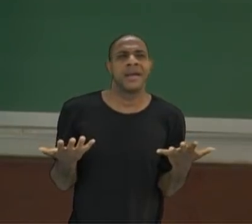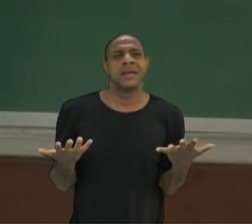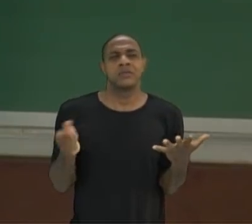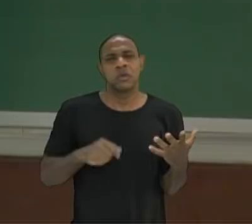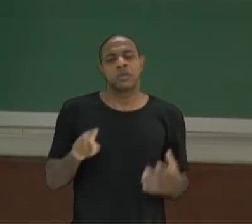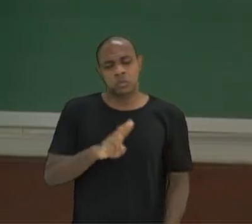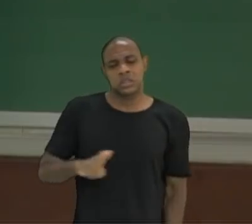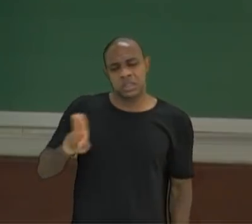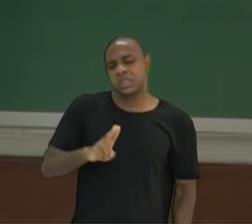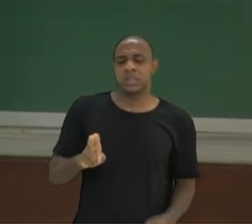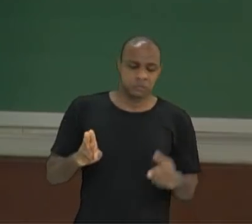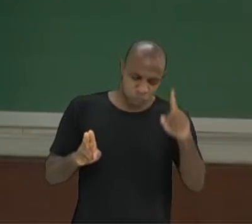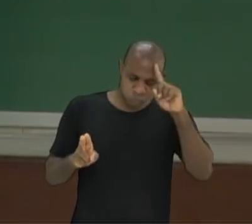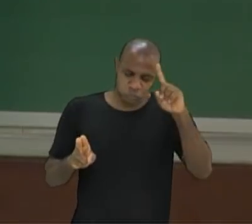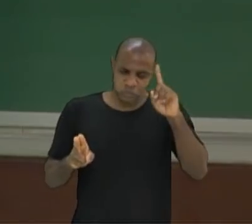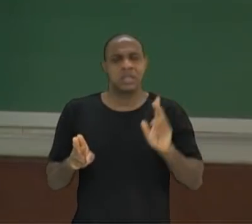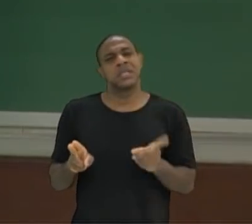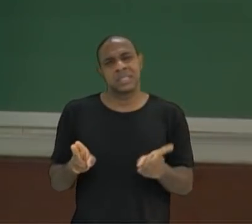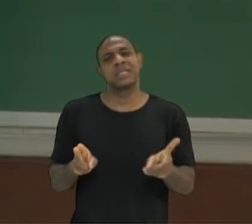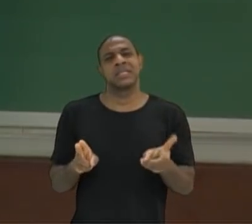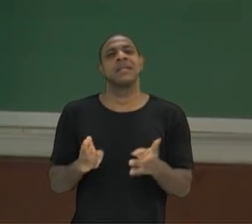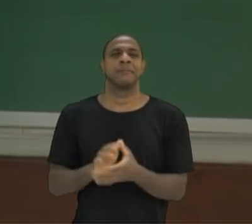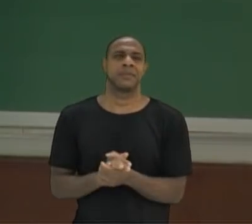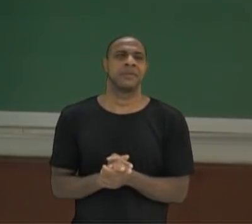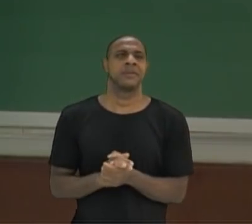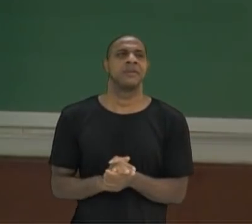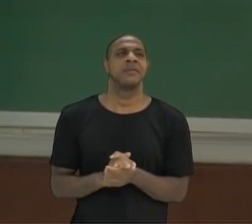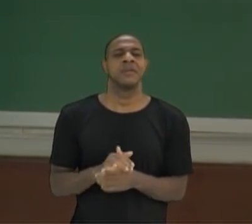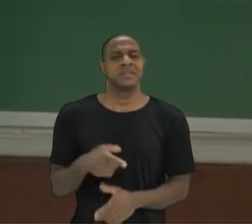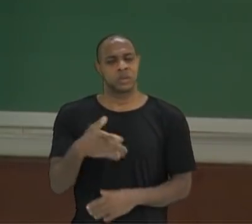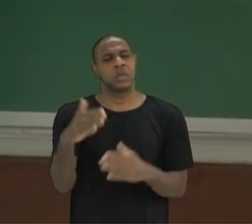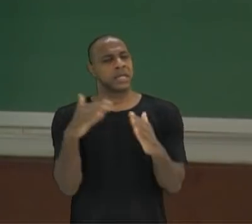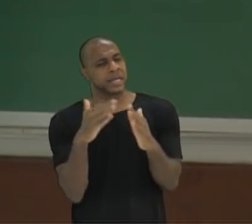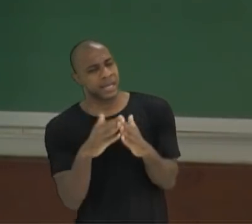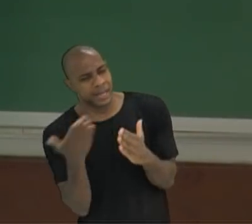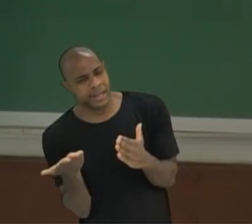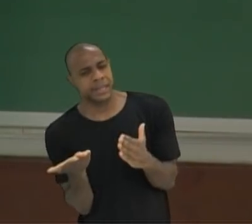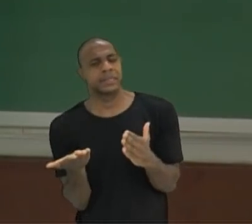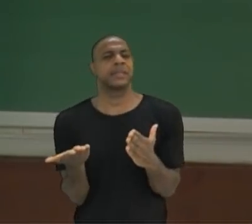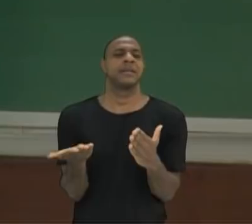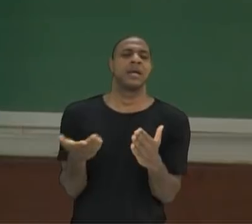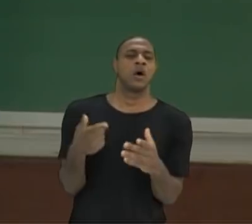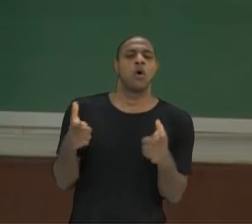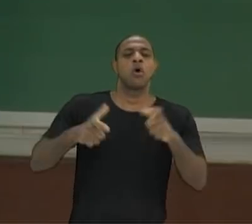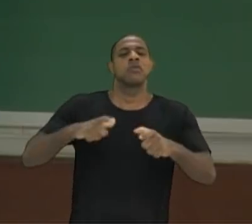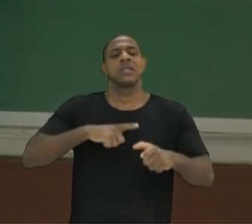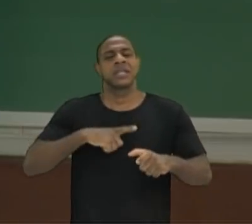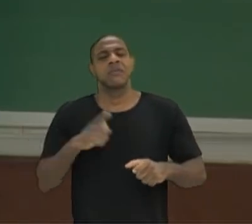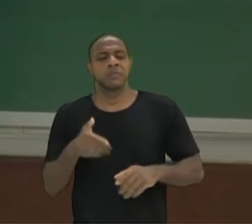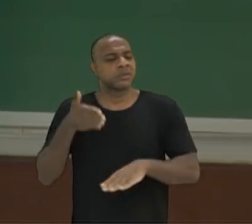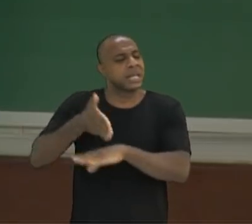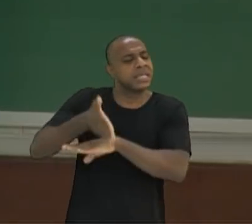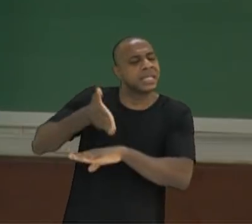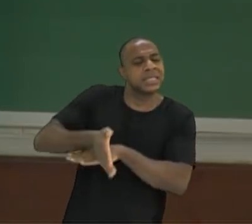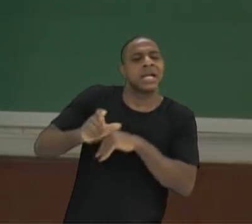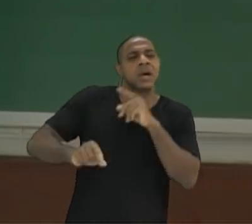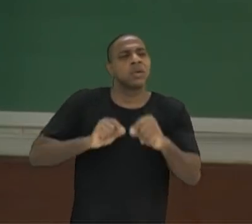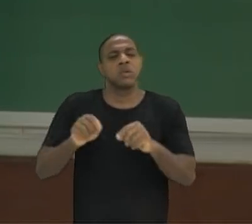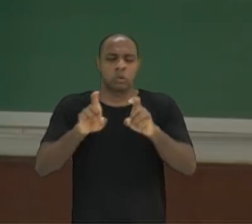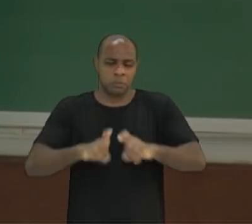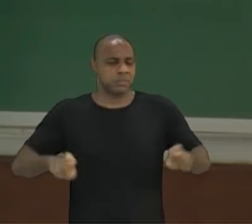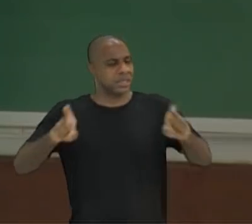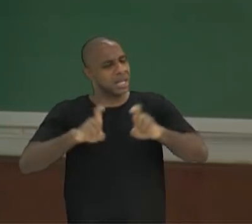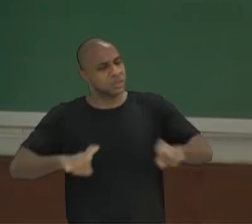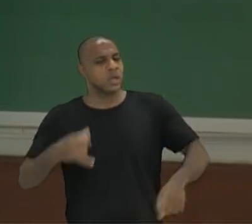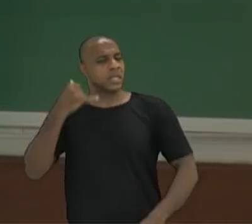utiliza constantemente esse tipo de equipamento. Aí na sua casa onde você está, você pode acessar no teu computador,